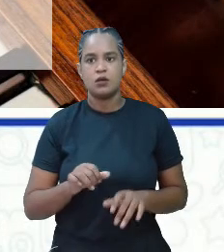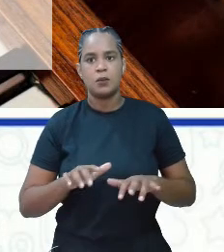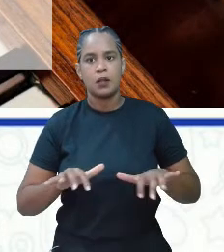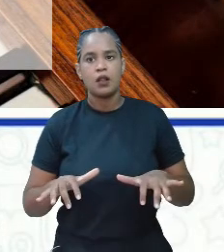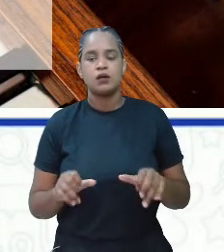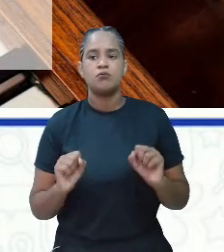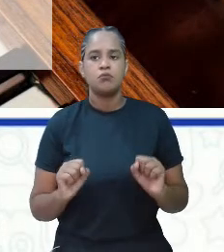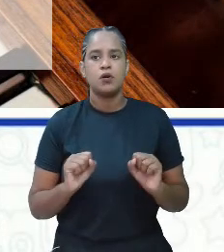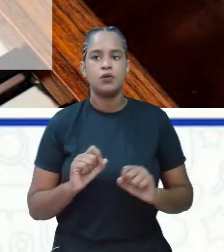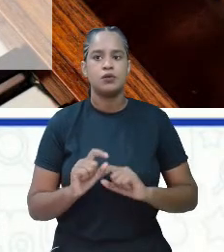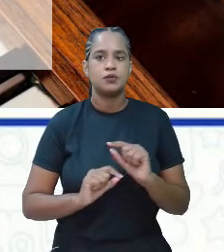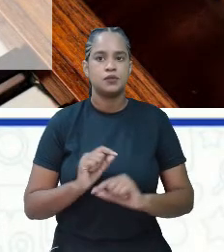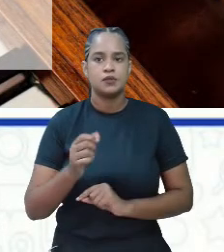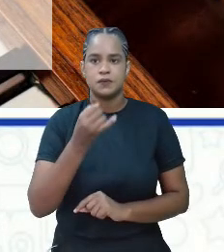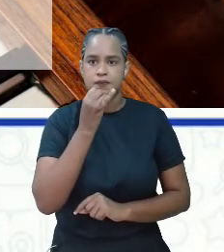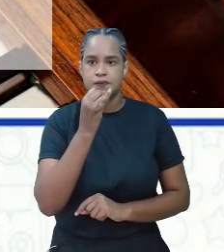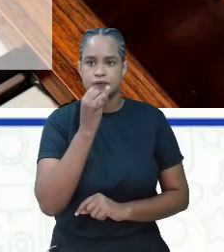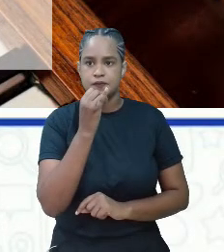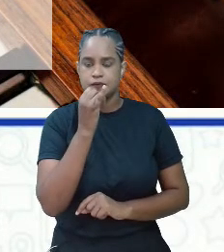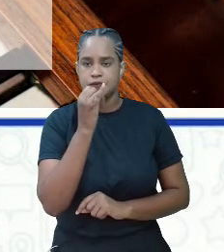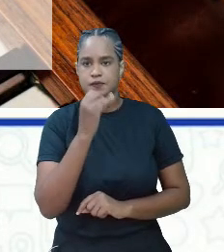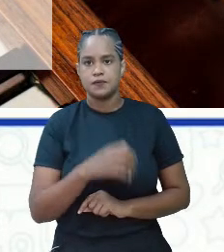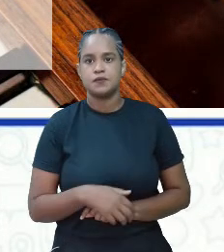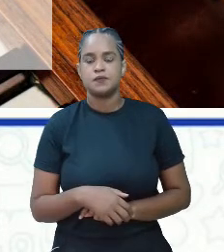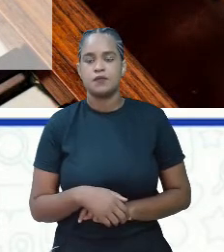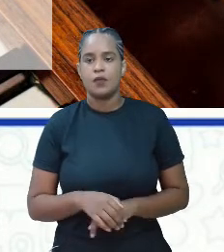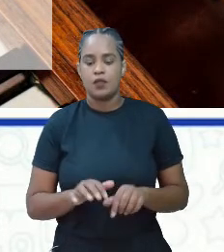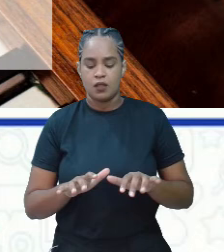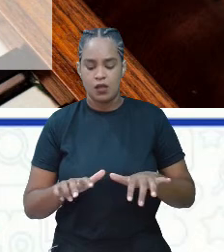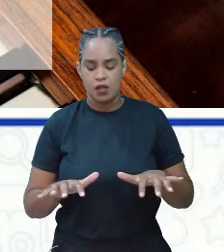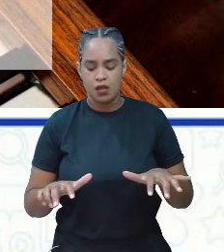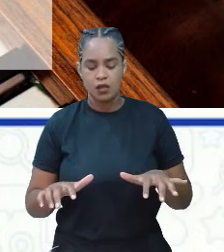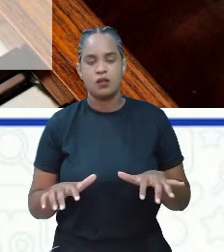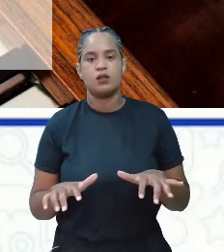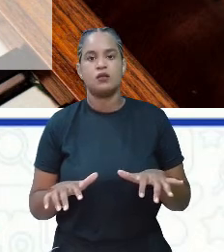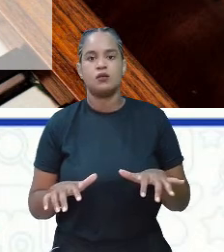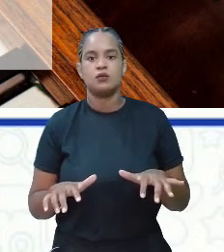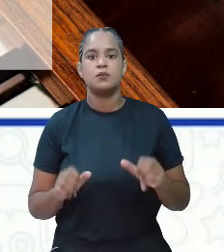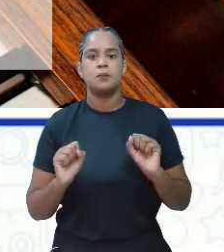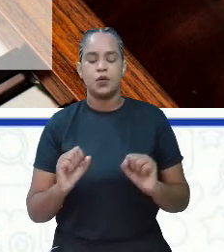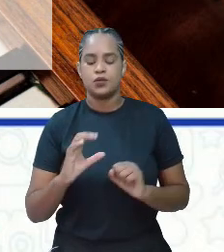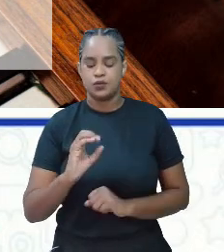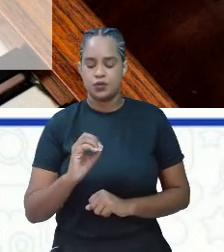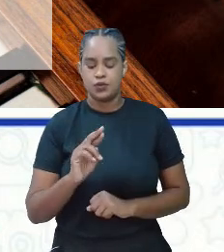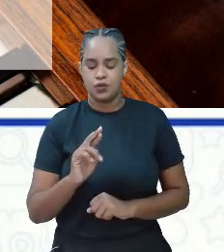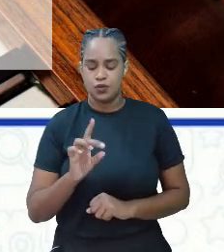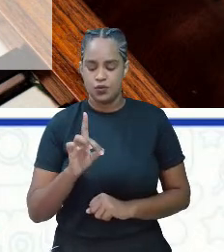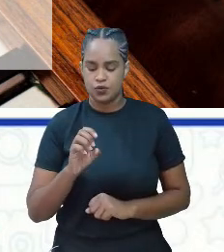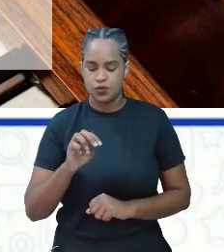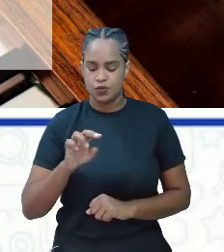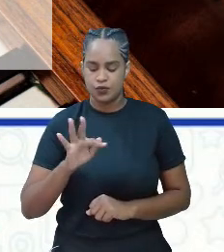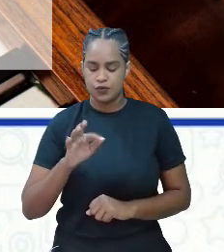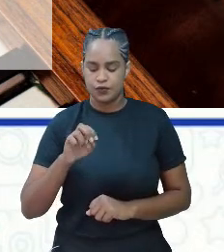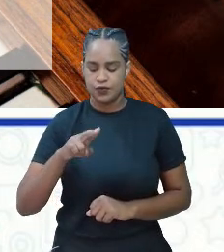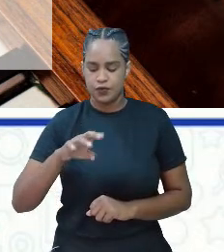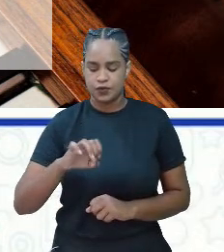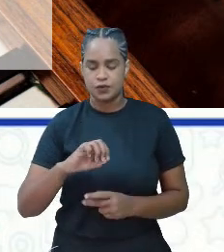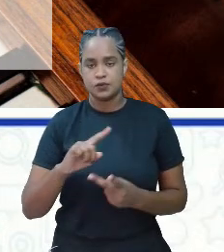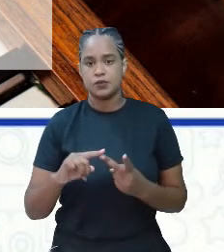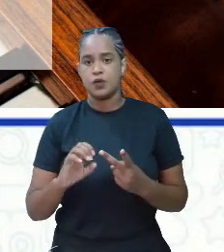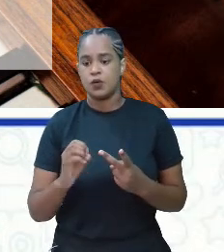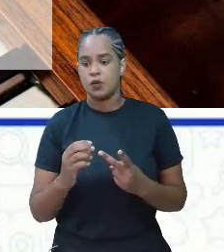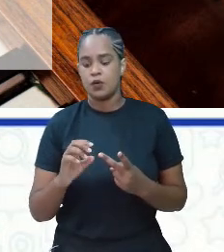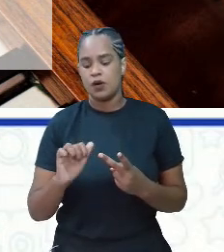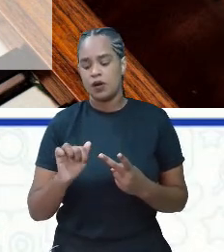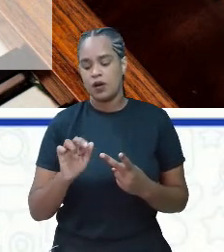podem ser, né? Os instrumentos que têm um teclado, eles podem ser cordofones ou aerofones. Né? No caso